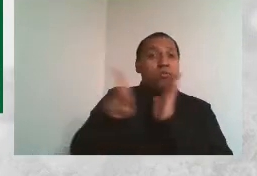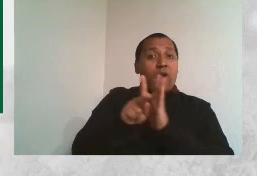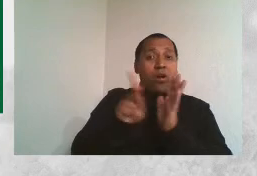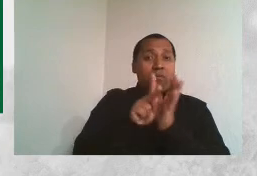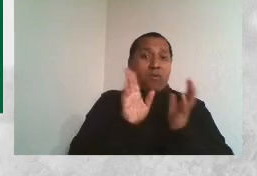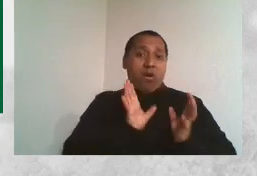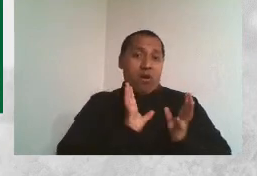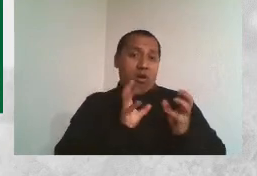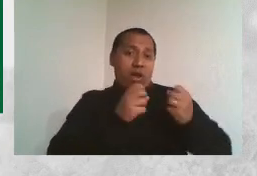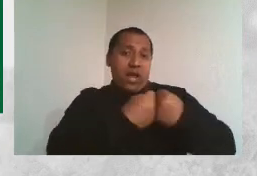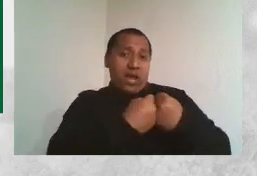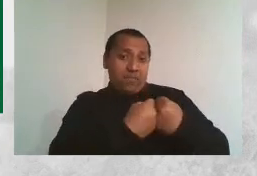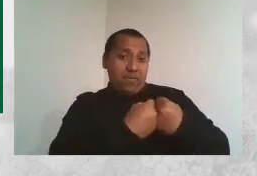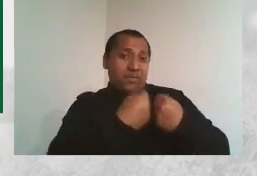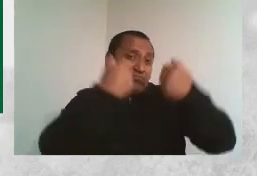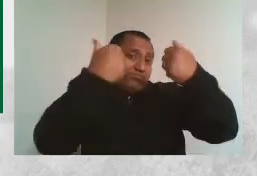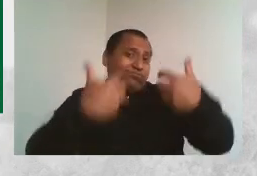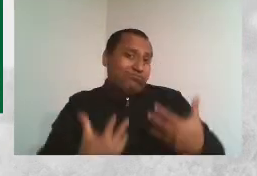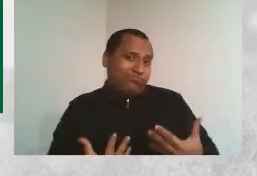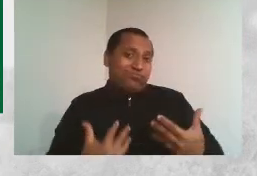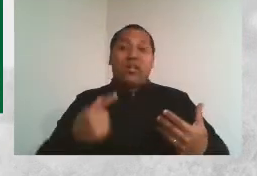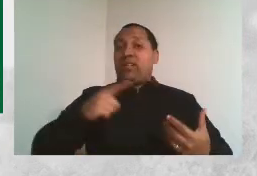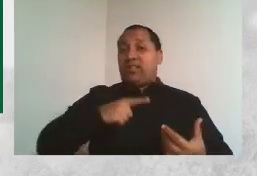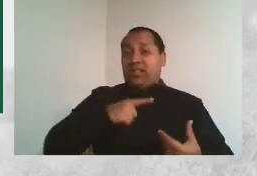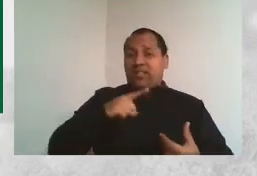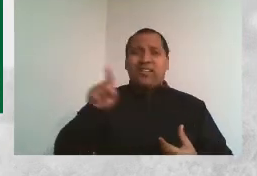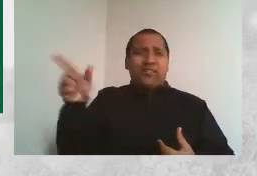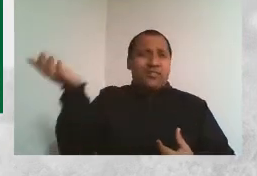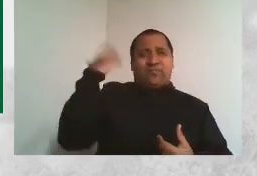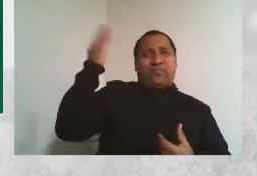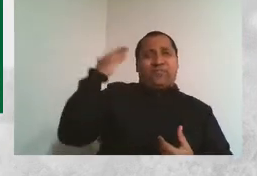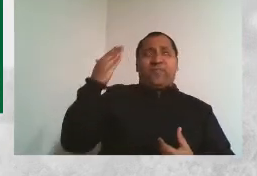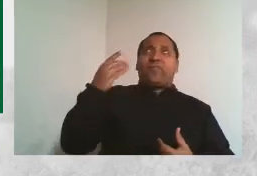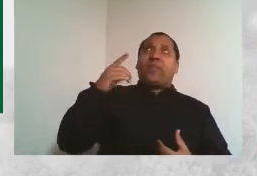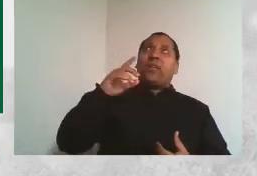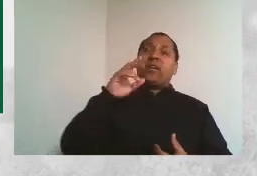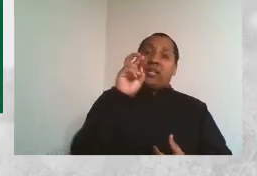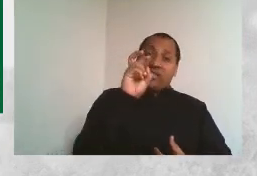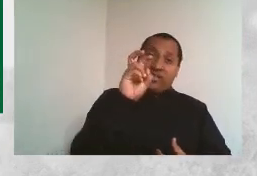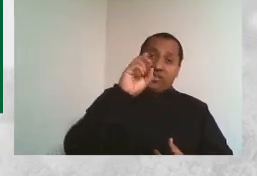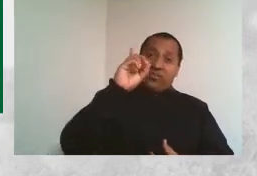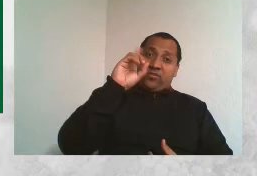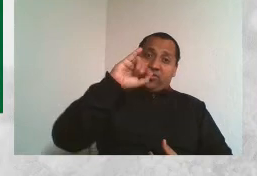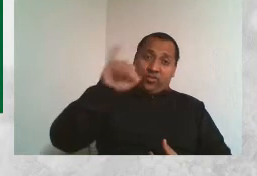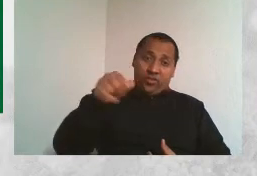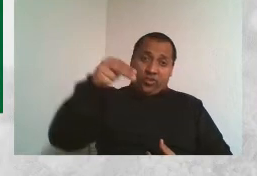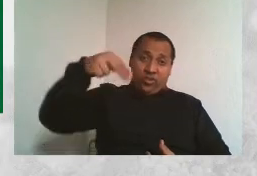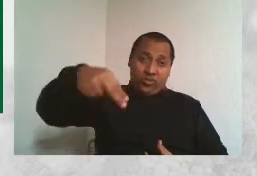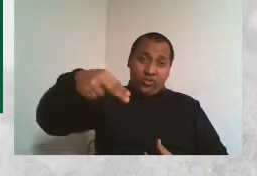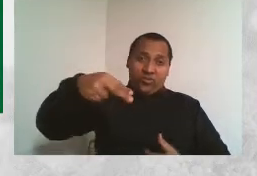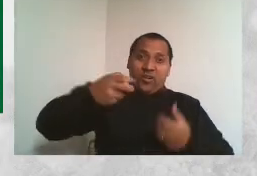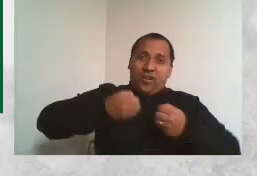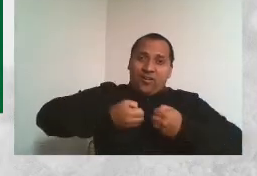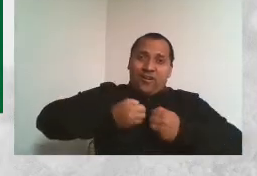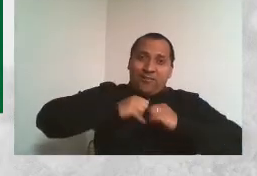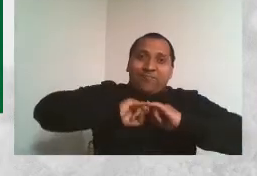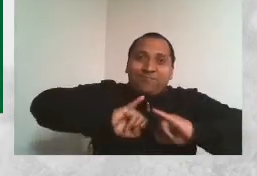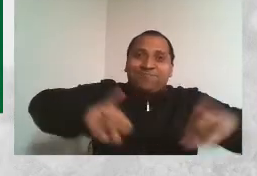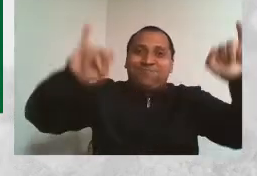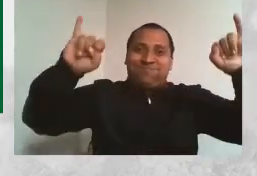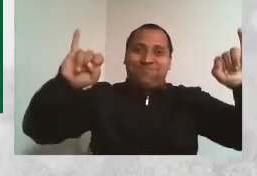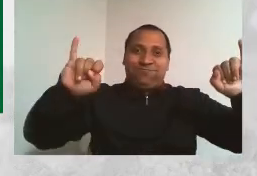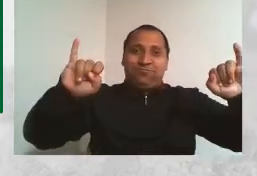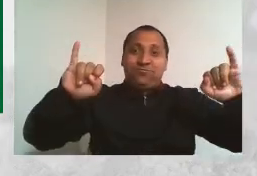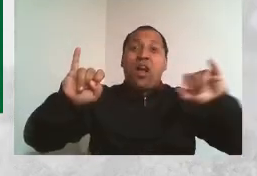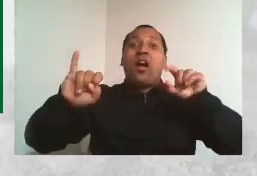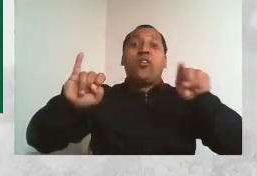Mundial da Saúde, né, essa orientação ela foi lançada agora em 5 de junho, destacando que o uso da